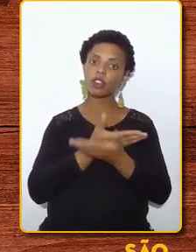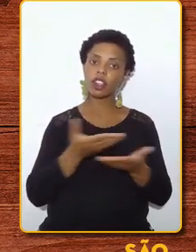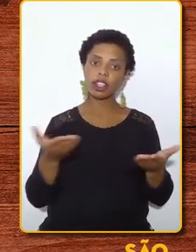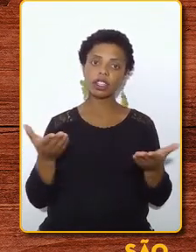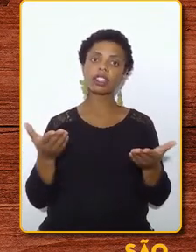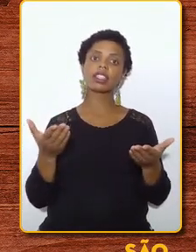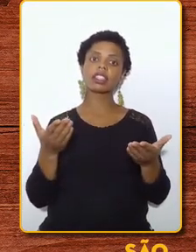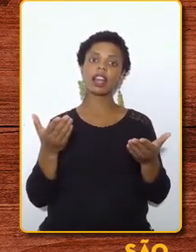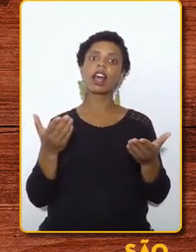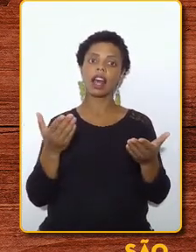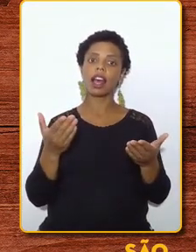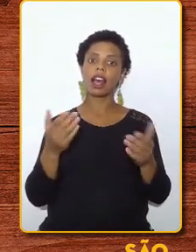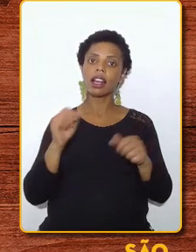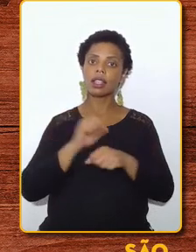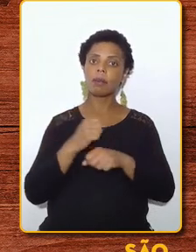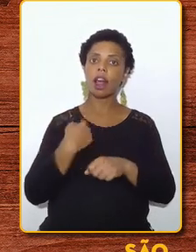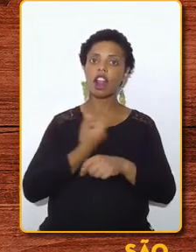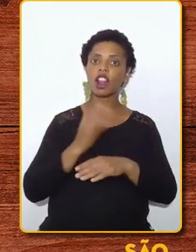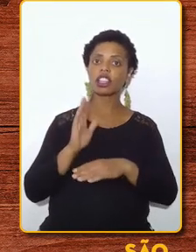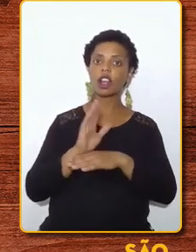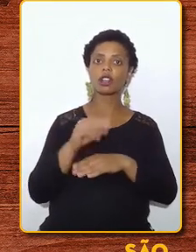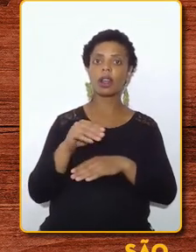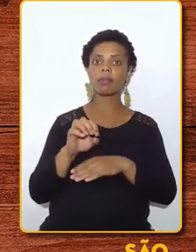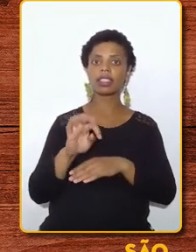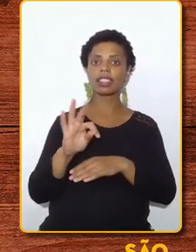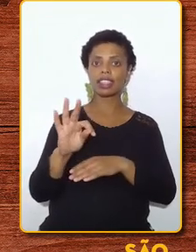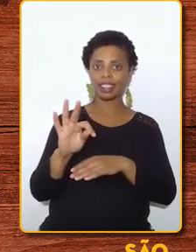Nossa, João, sua fala emocionou aqui.